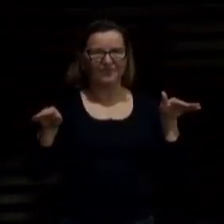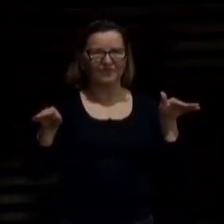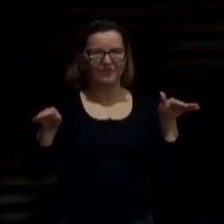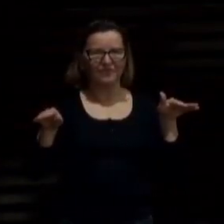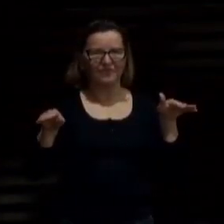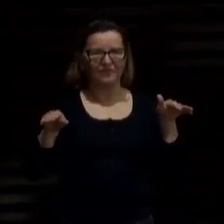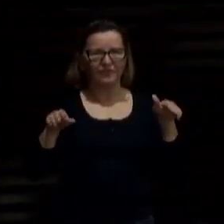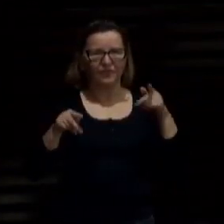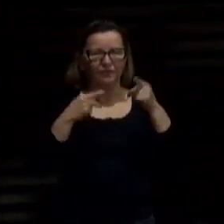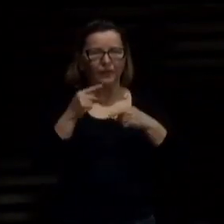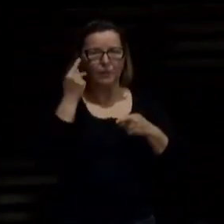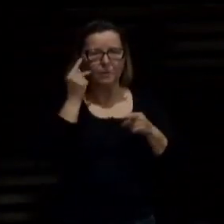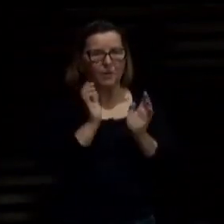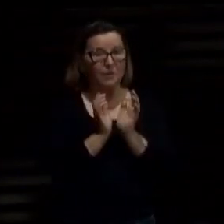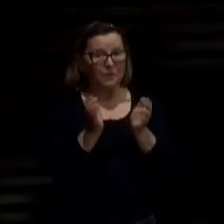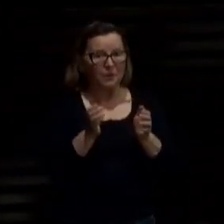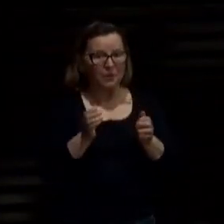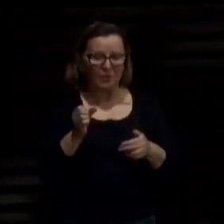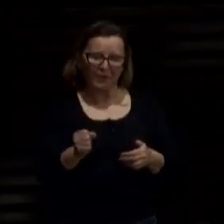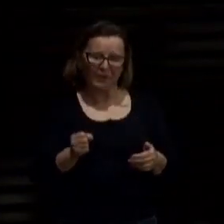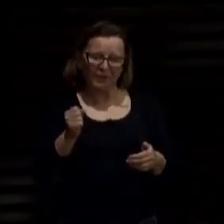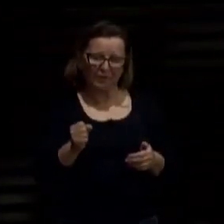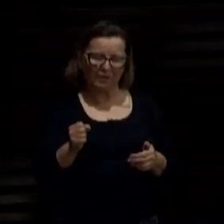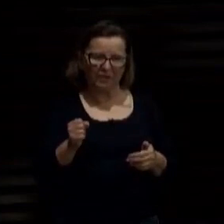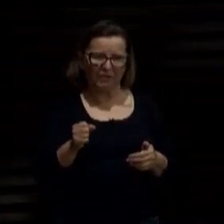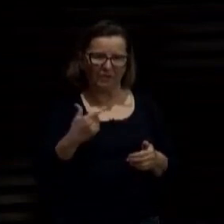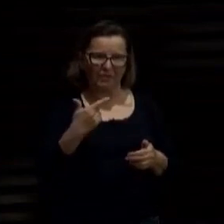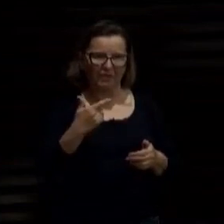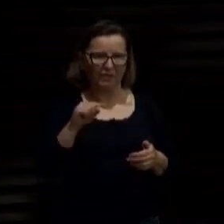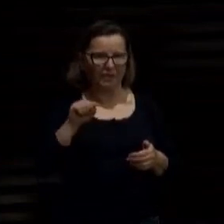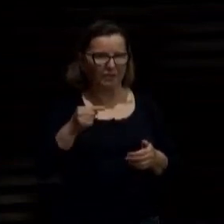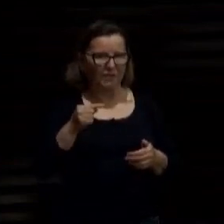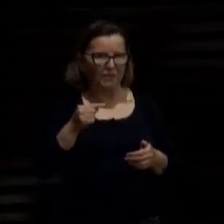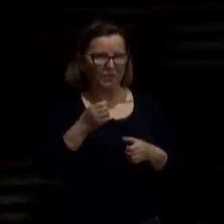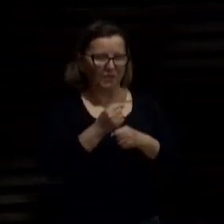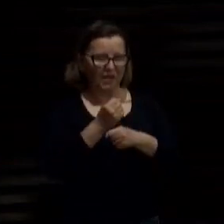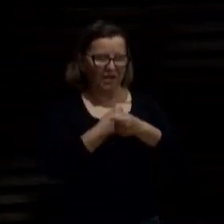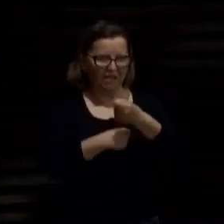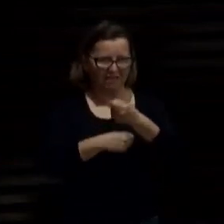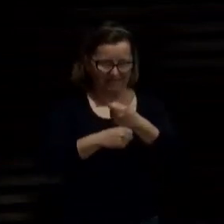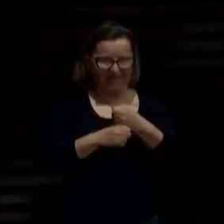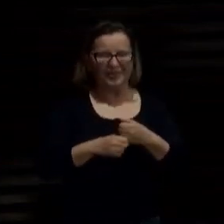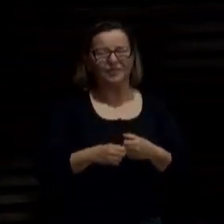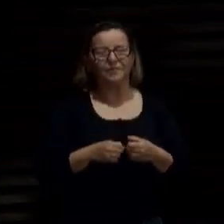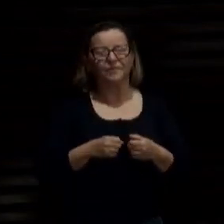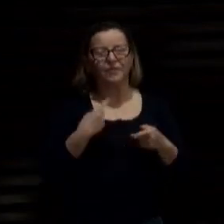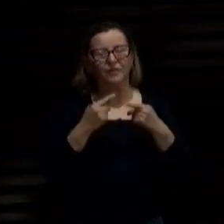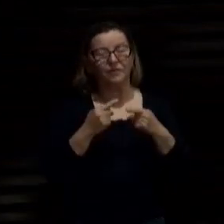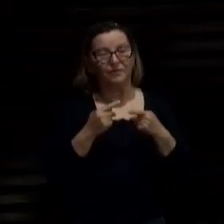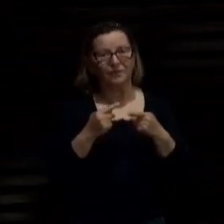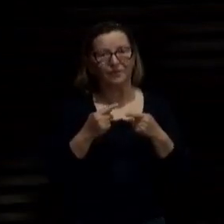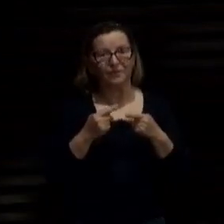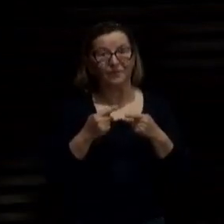quando falou aos pastores, há 2000 anos atrás, ele disse assim: eis aqui